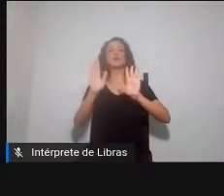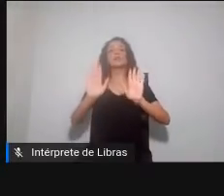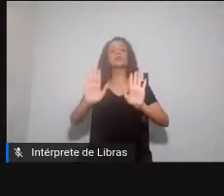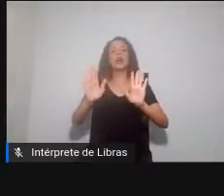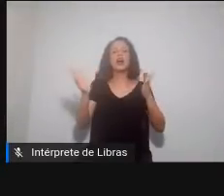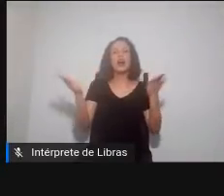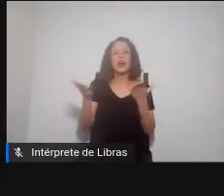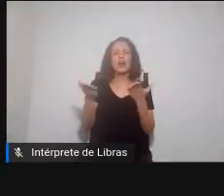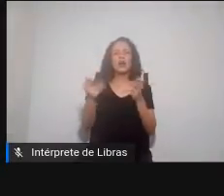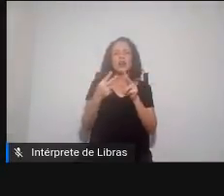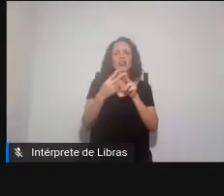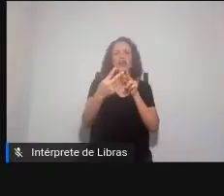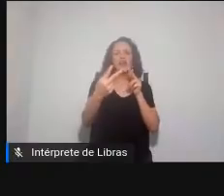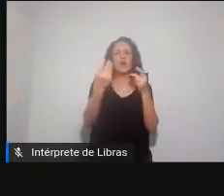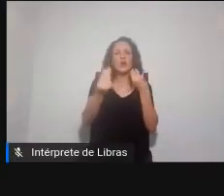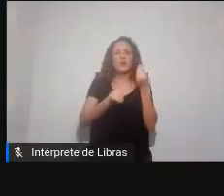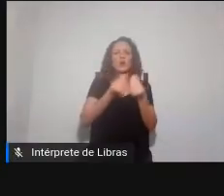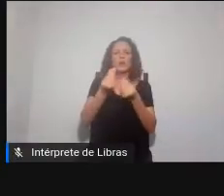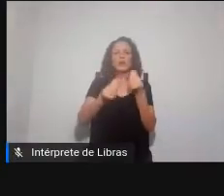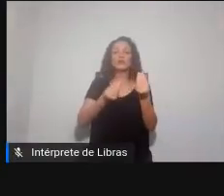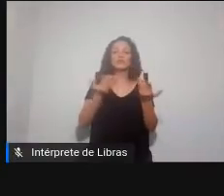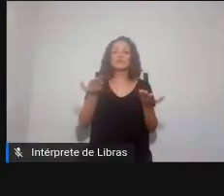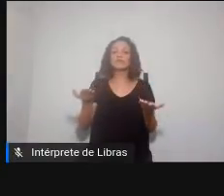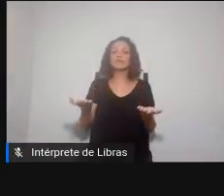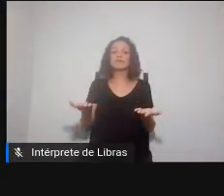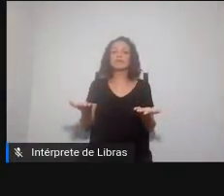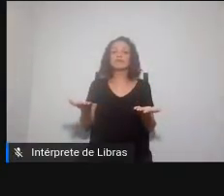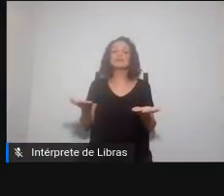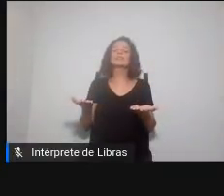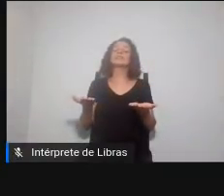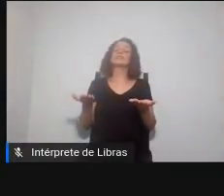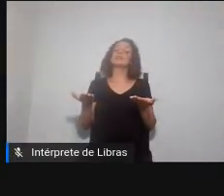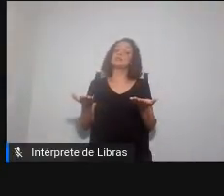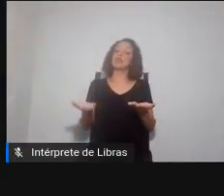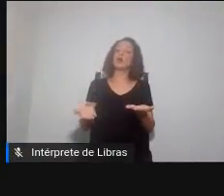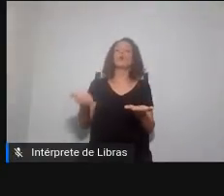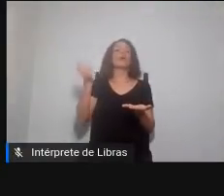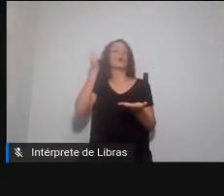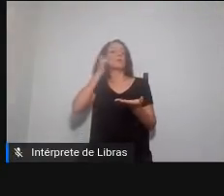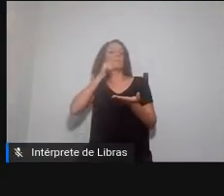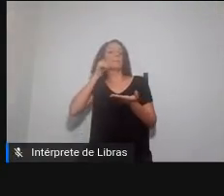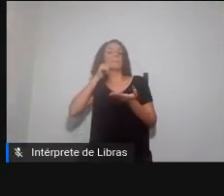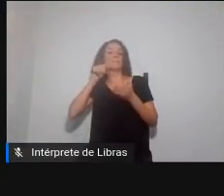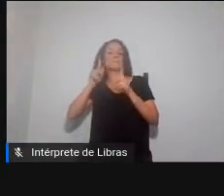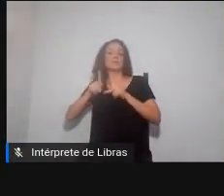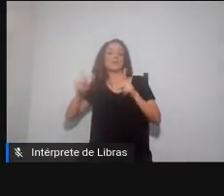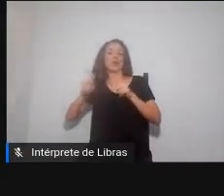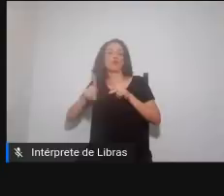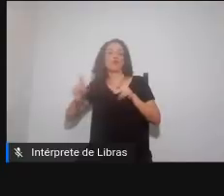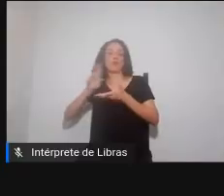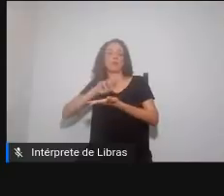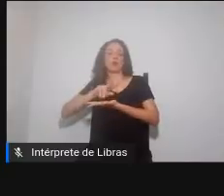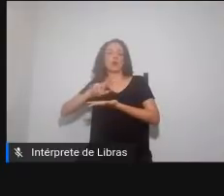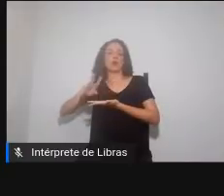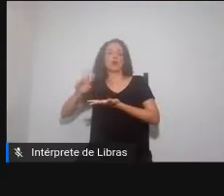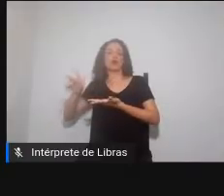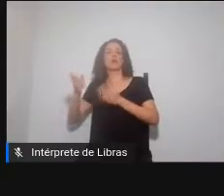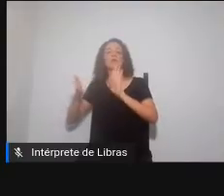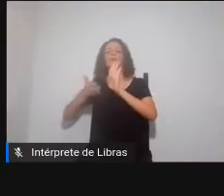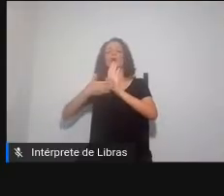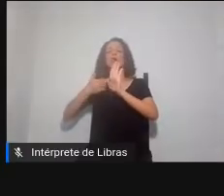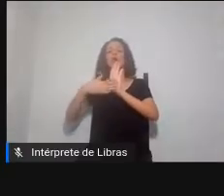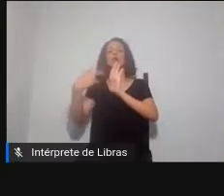fazer? Daí a professora, as professoras, né, porque é um projeto sempre coletivo, propuseram às crianças